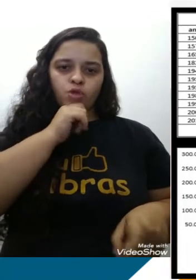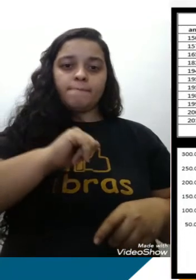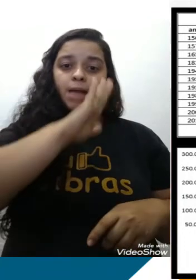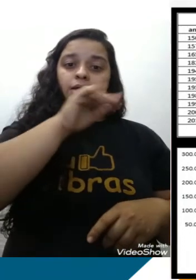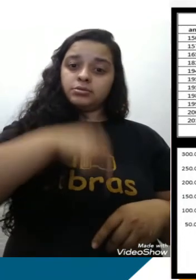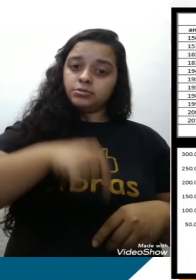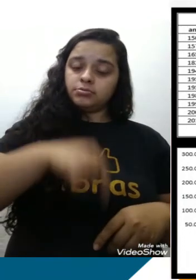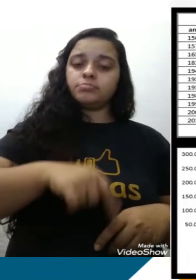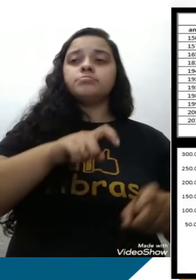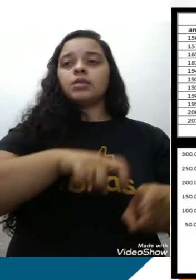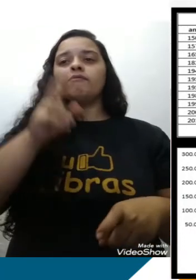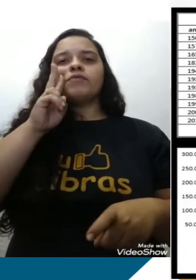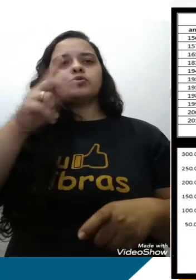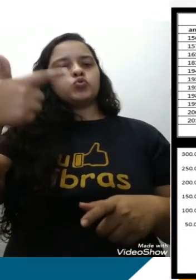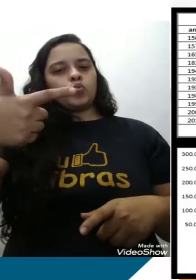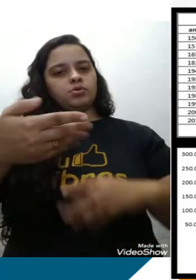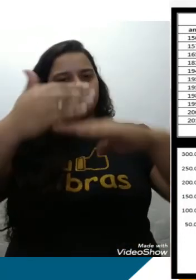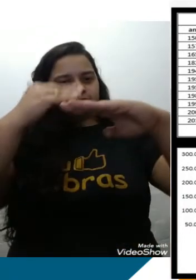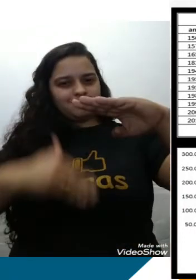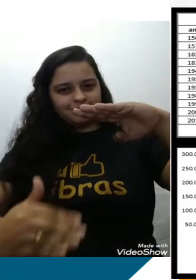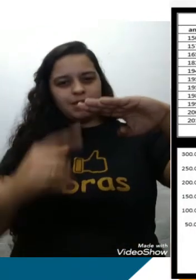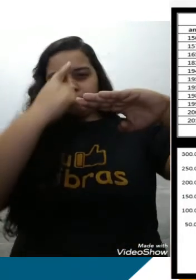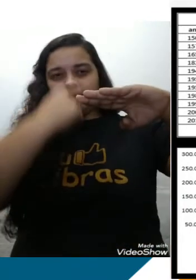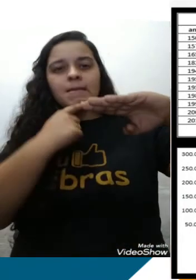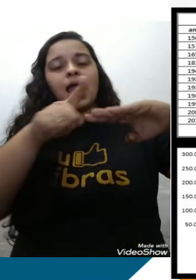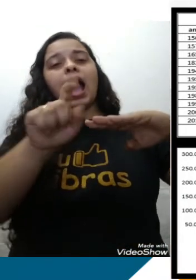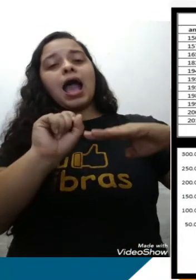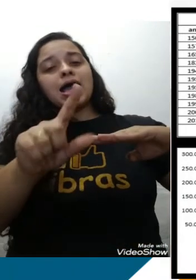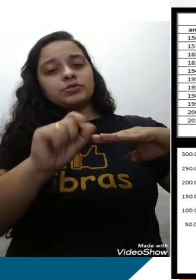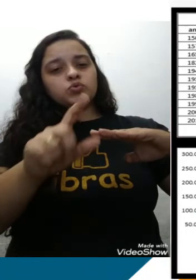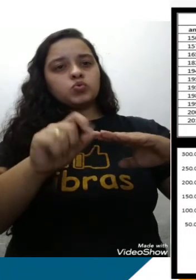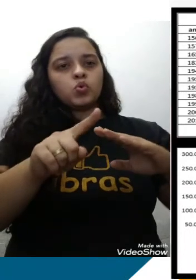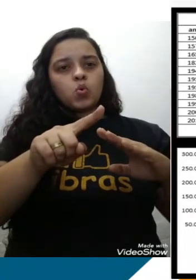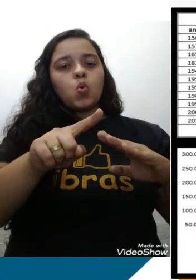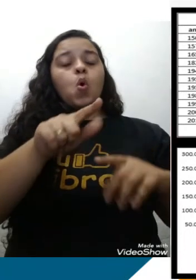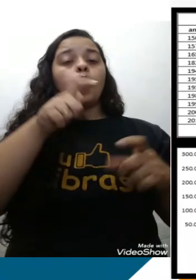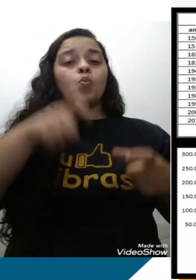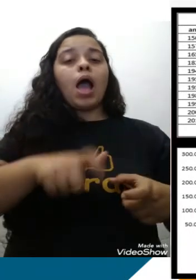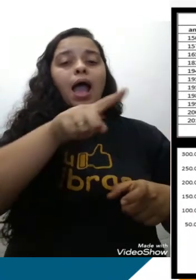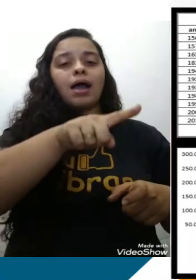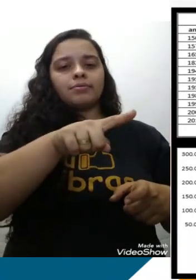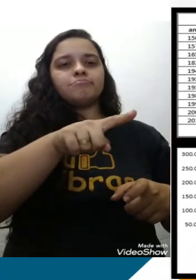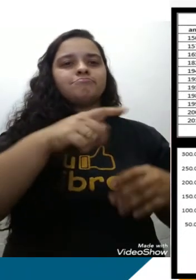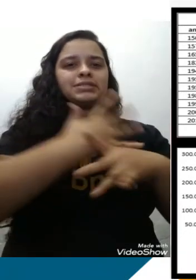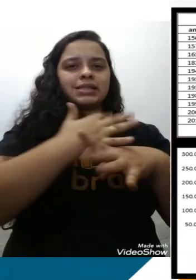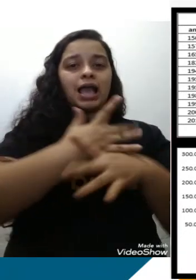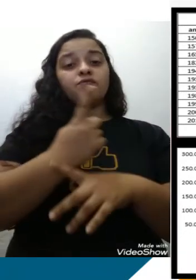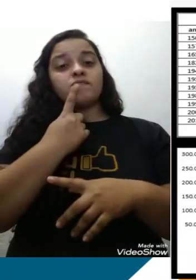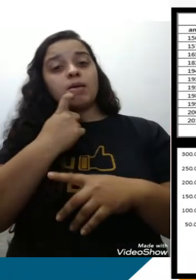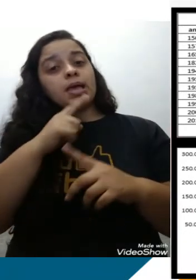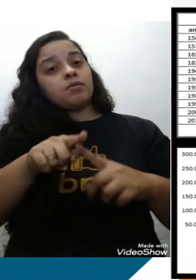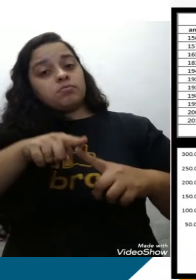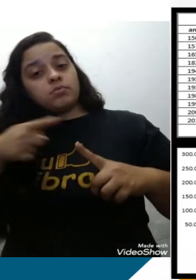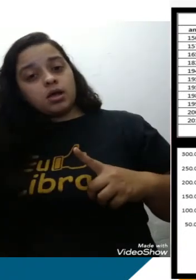Isso é possível de observar nesse segundo gráfico aqui de baixo, né, onde o azul seria os povos em zona urbana e o vermelho